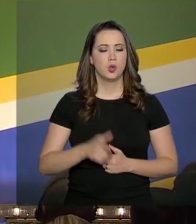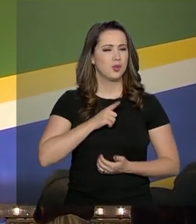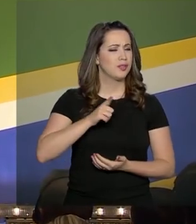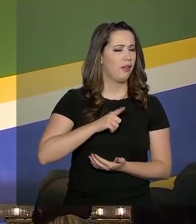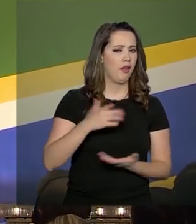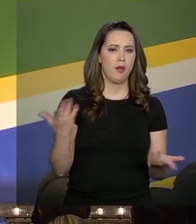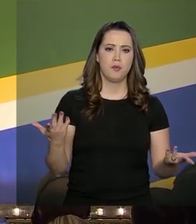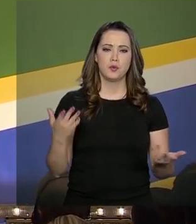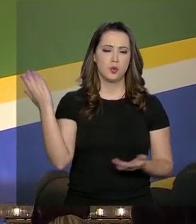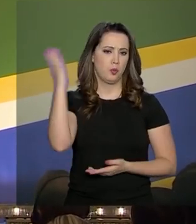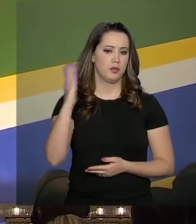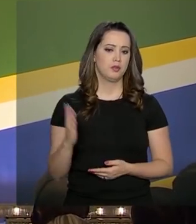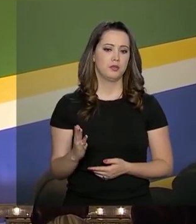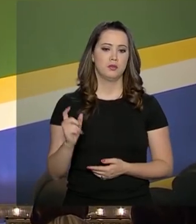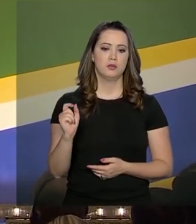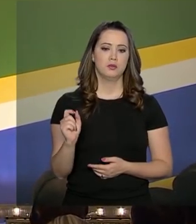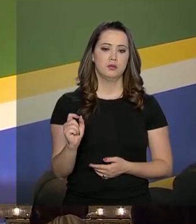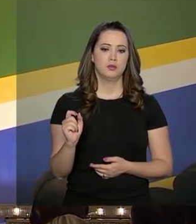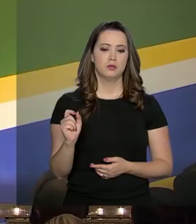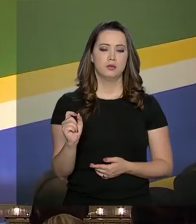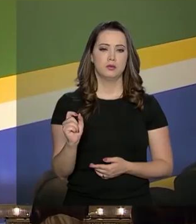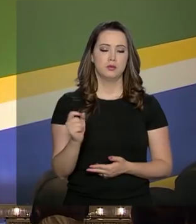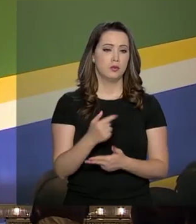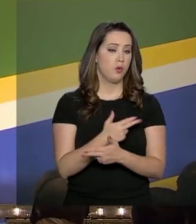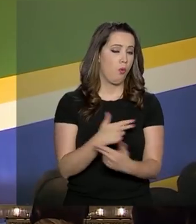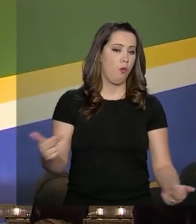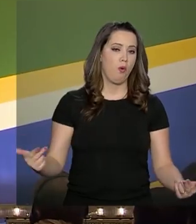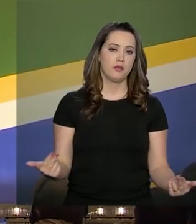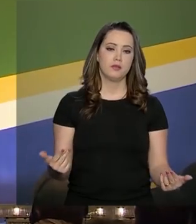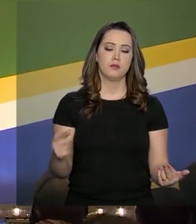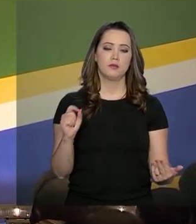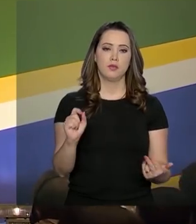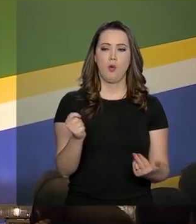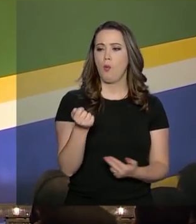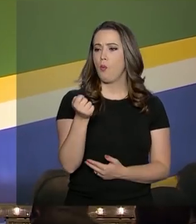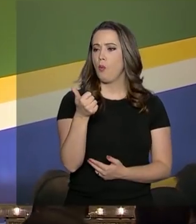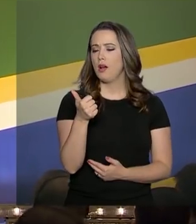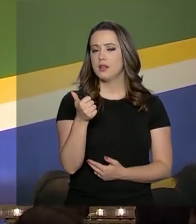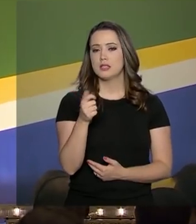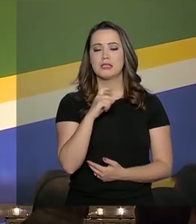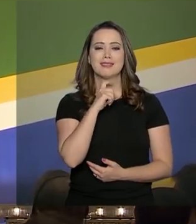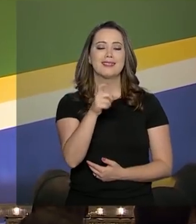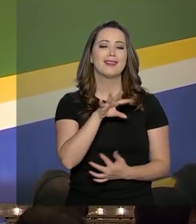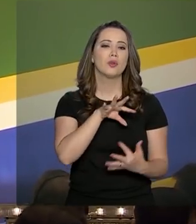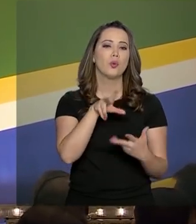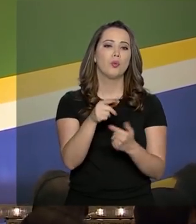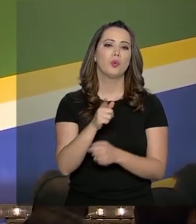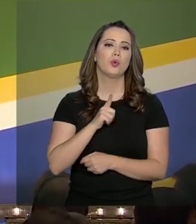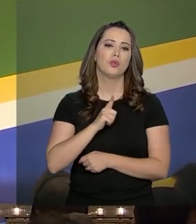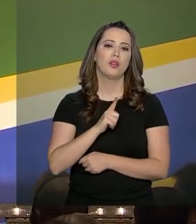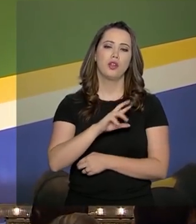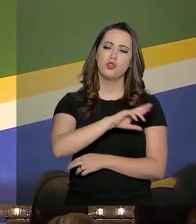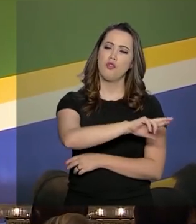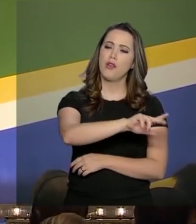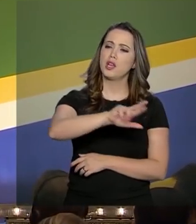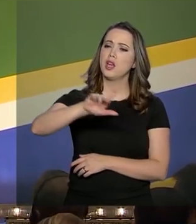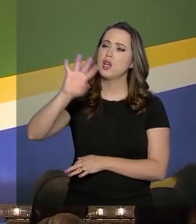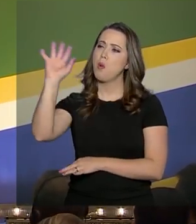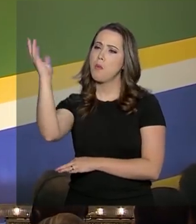Brasil coisas que quase ninguém no mundo tem, biodiversidade.